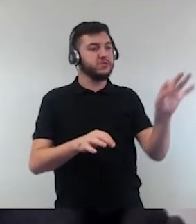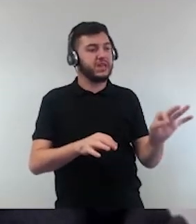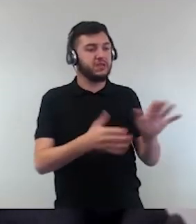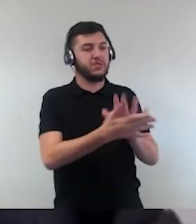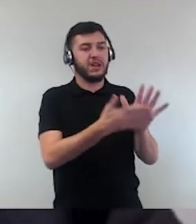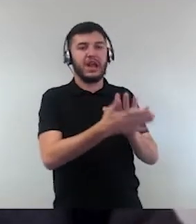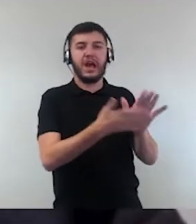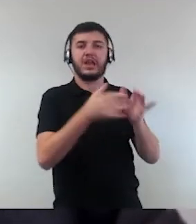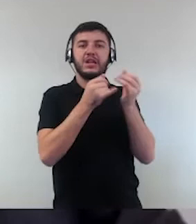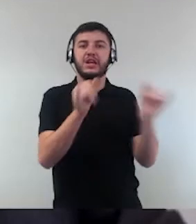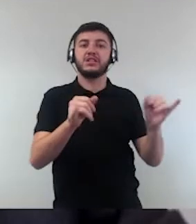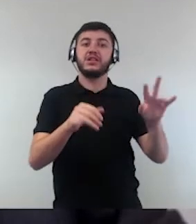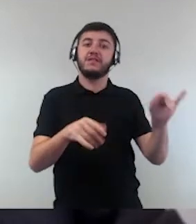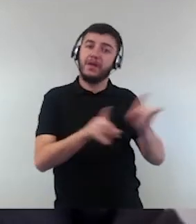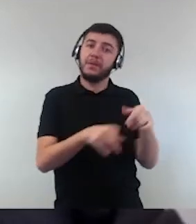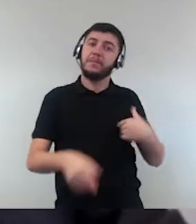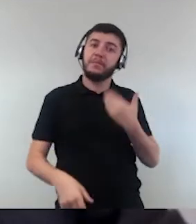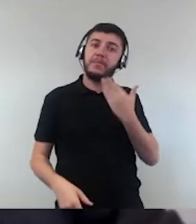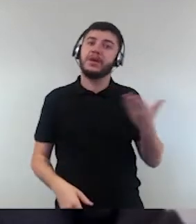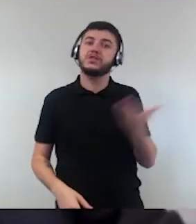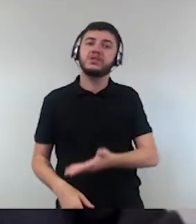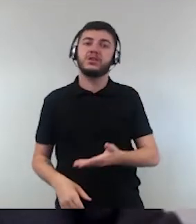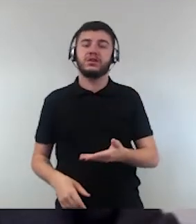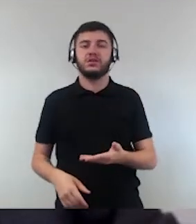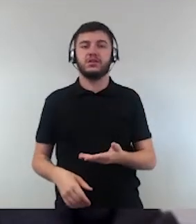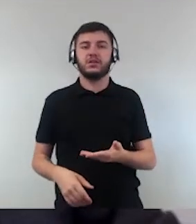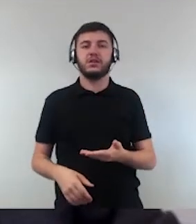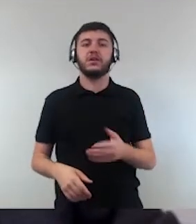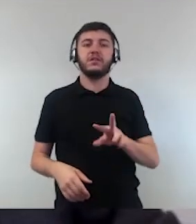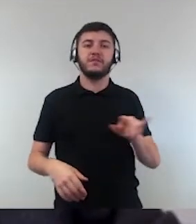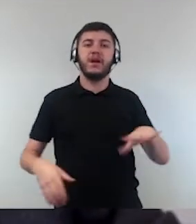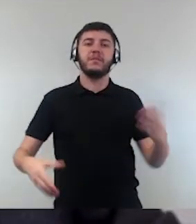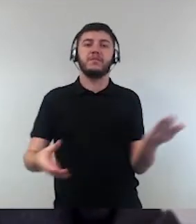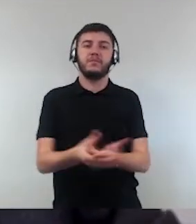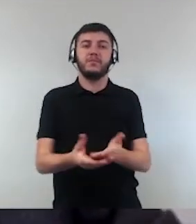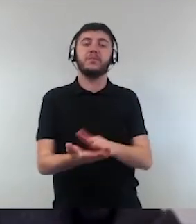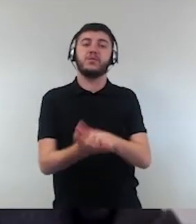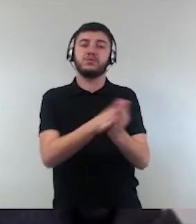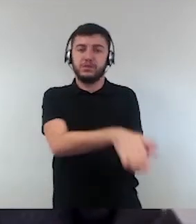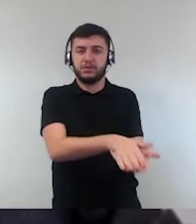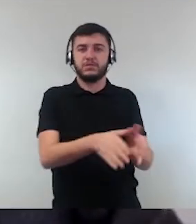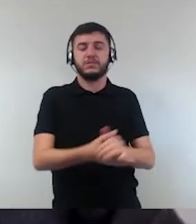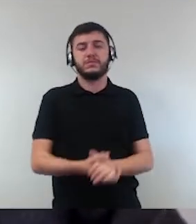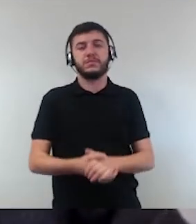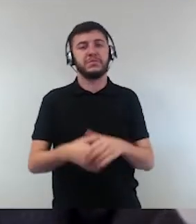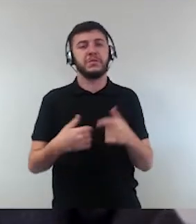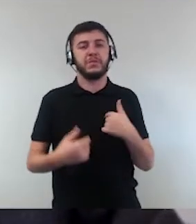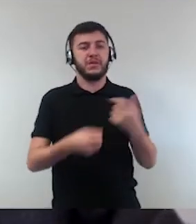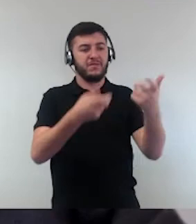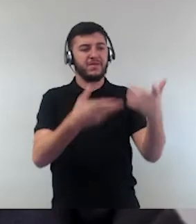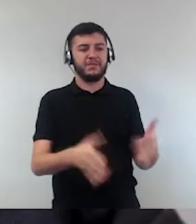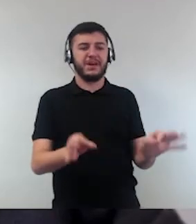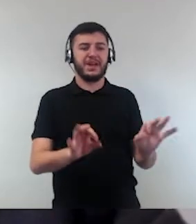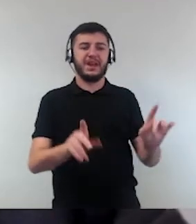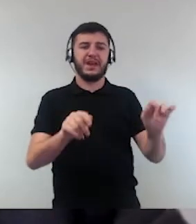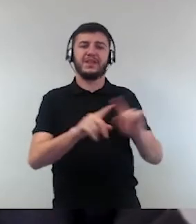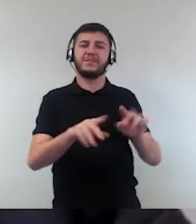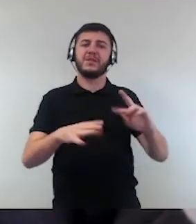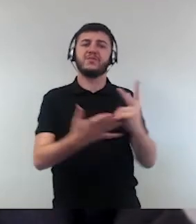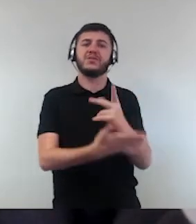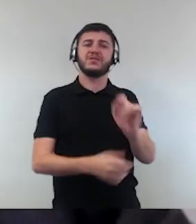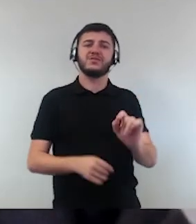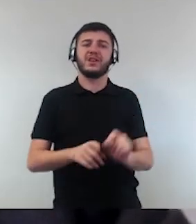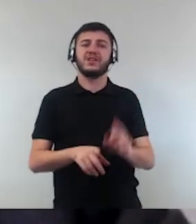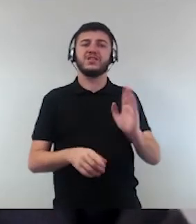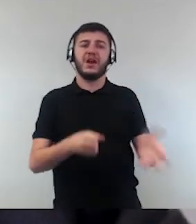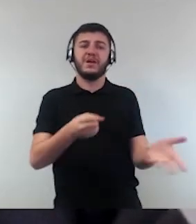E aí houve algumas ações judiciais, eu não vou entrar muito nesse mérito, mas a fundamentação jurídica é fraca, porque ele